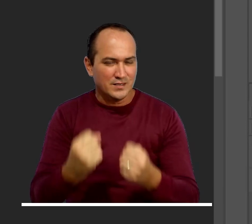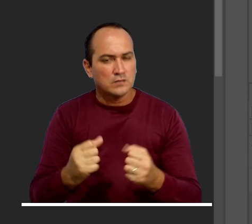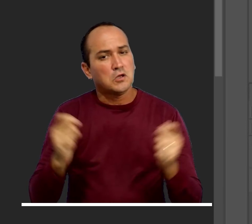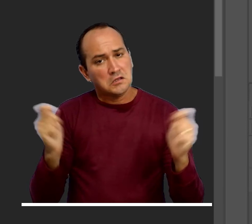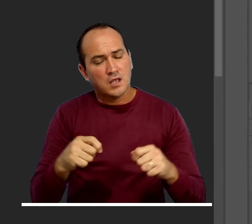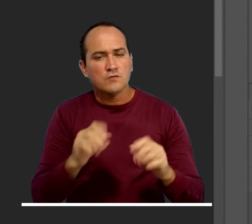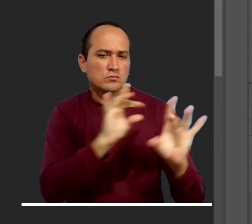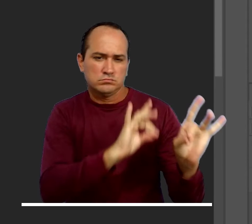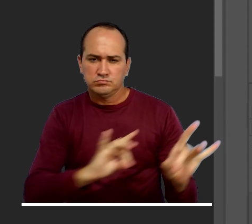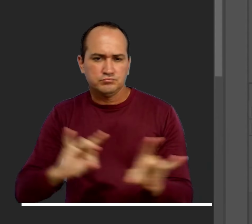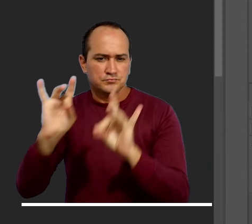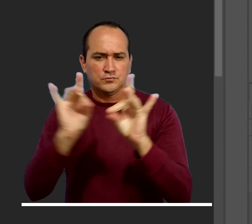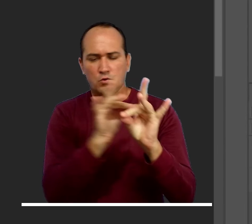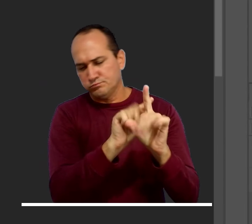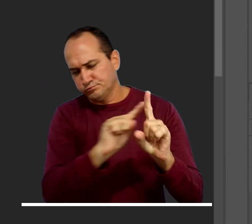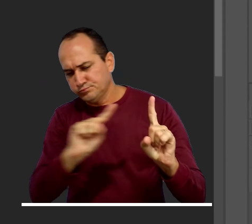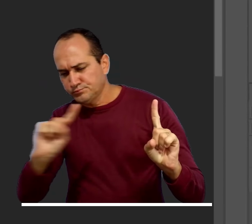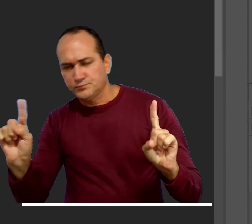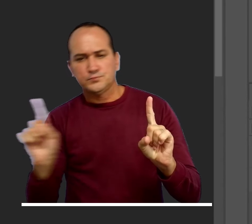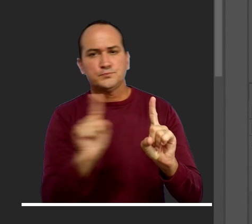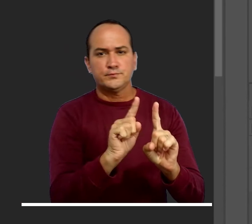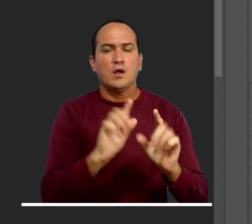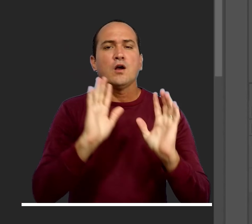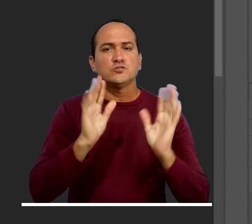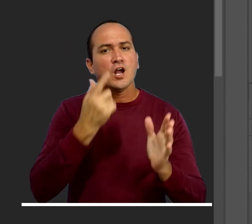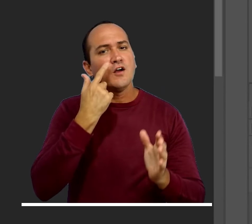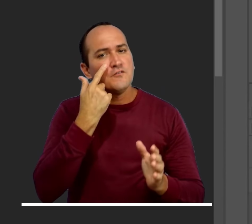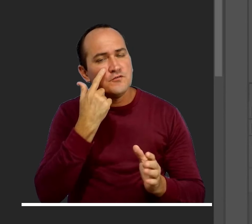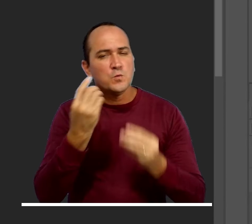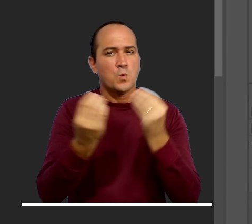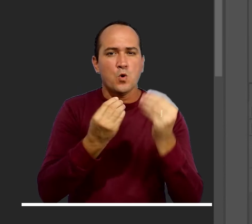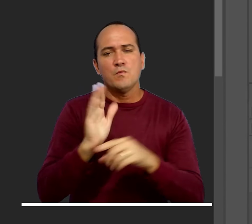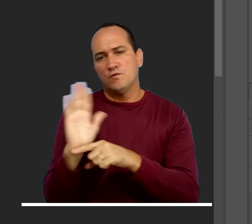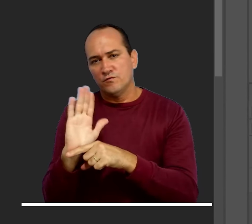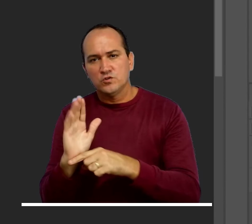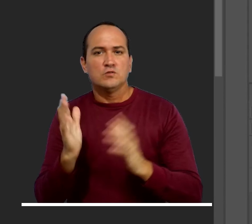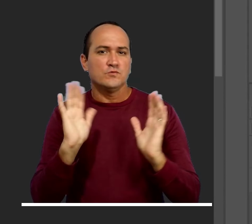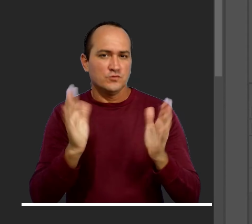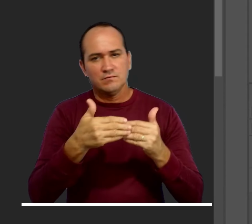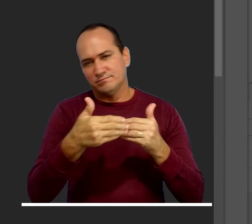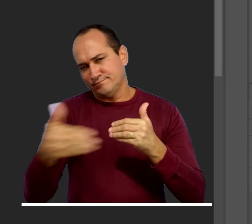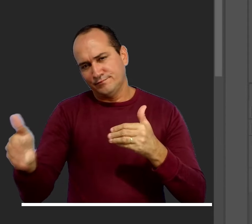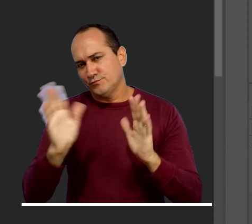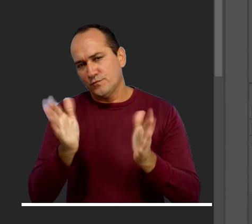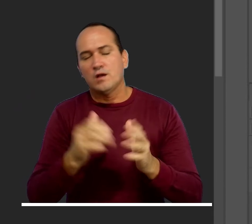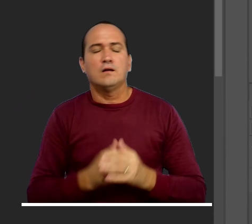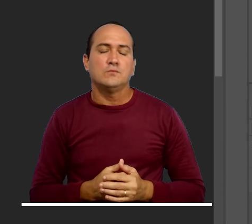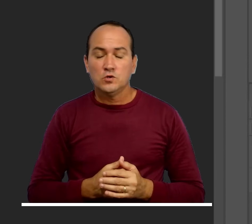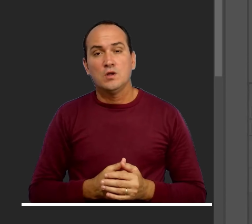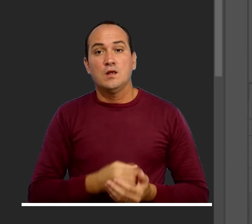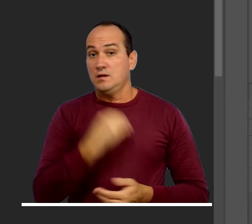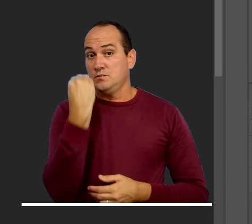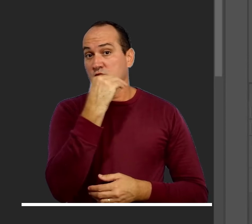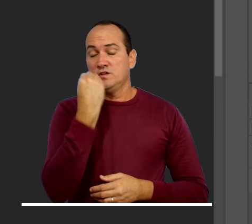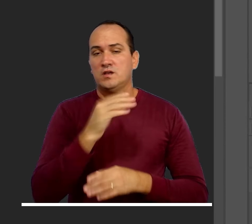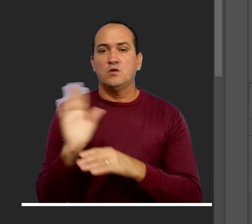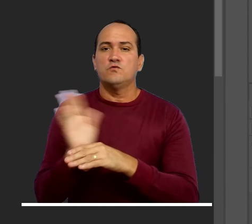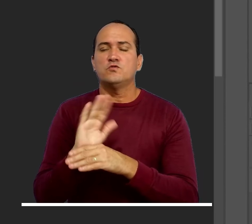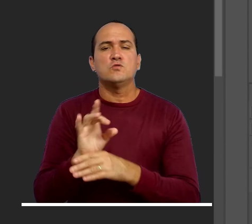Eu simplesmente vou arrastar aqui o meu cursor. A gente já deu uma olhada como é que era esse vídeo, né, ele funcionando. E eu vou querer aproveitar desse